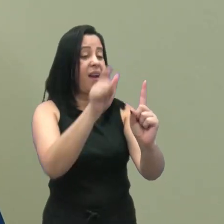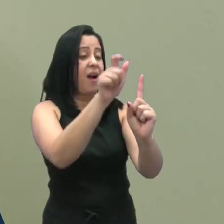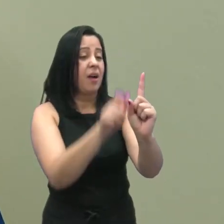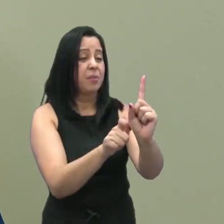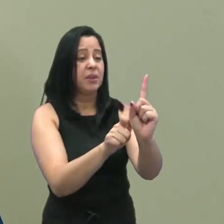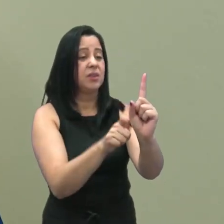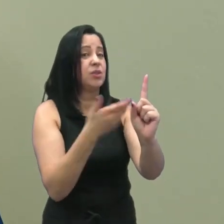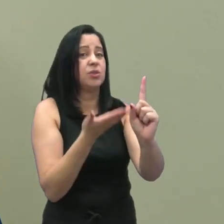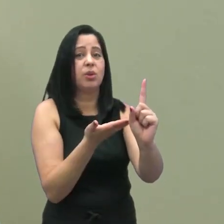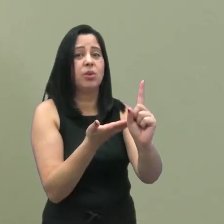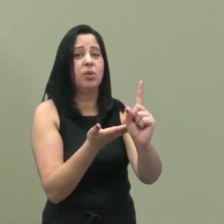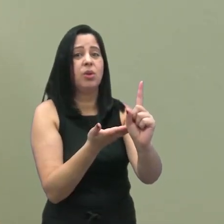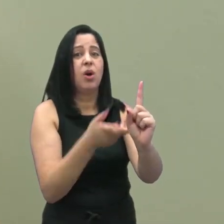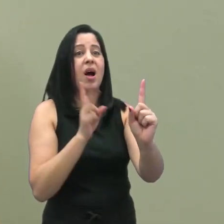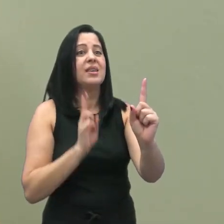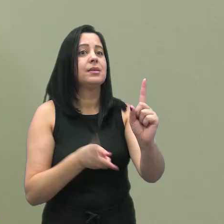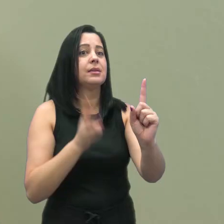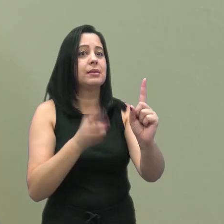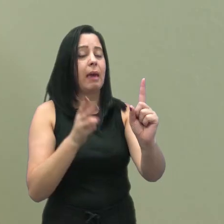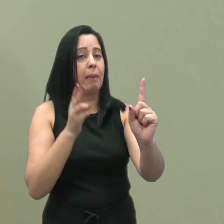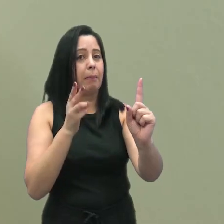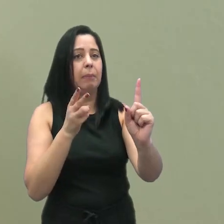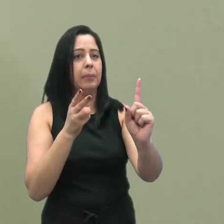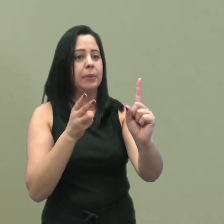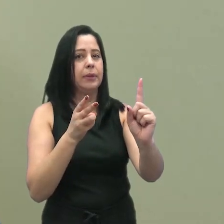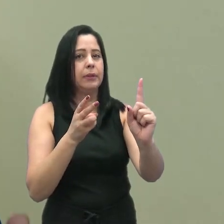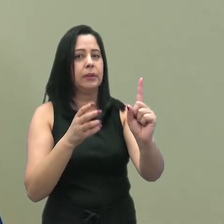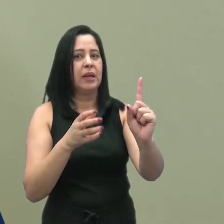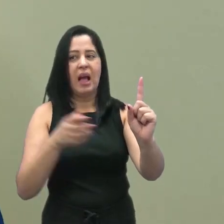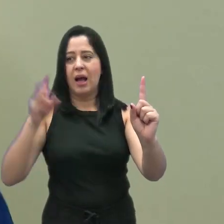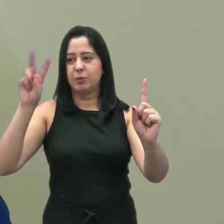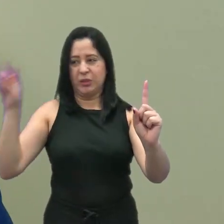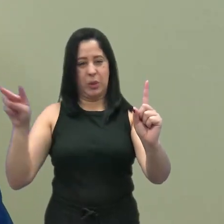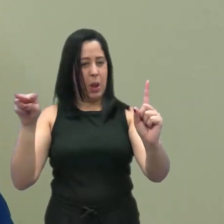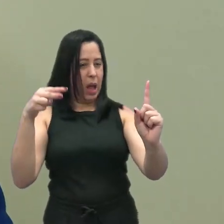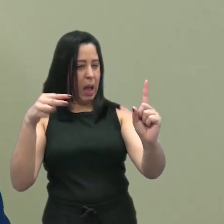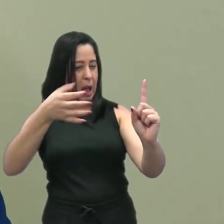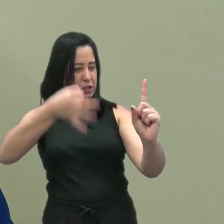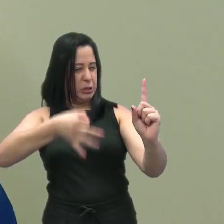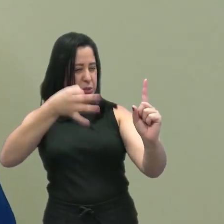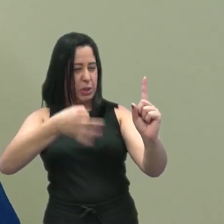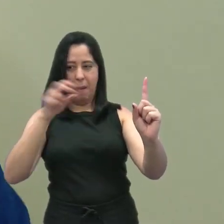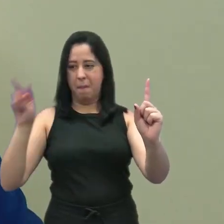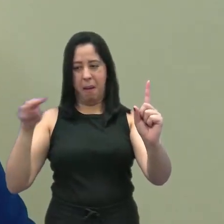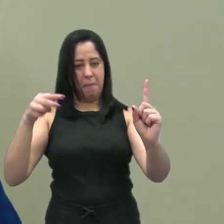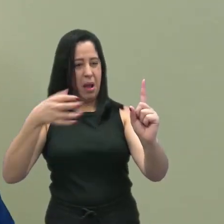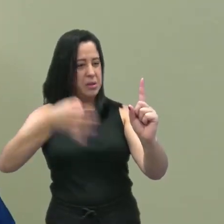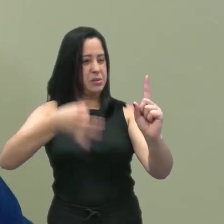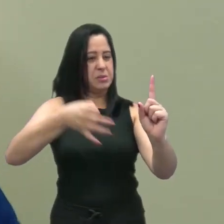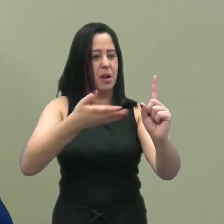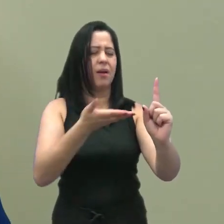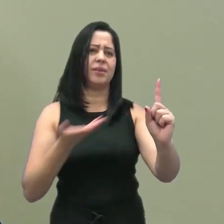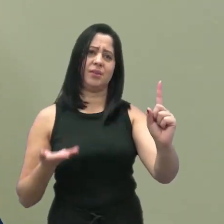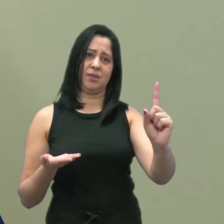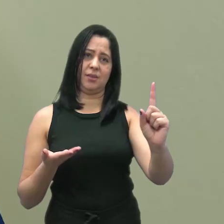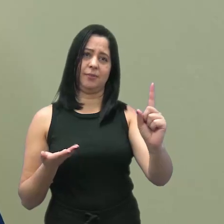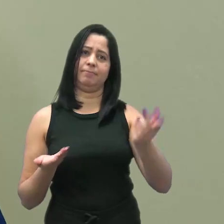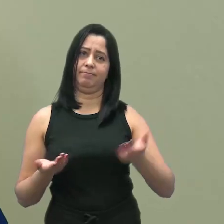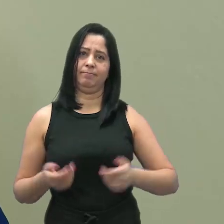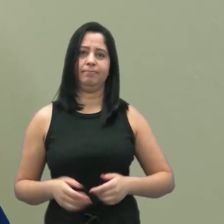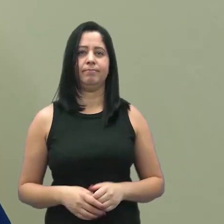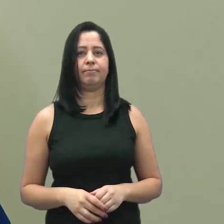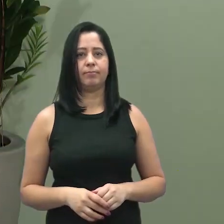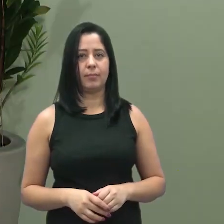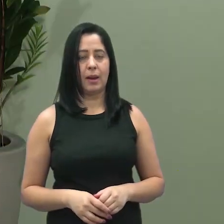a pessoa parece que fica num foco, em que todo mundo está olhando para ela, que parece que se ela der um passo, vão saber que ela deu